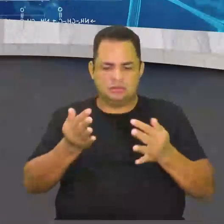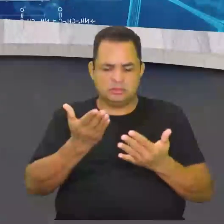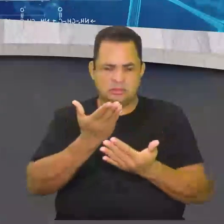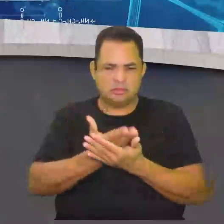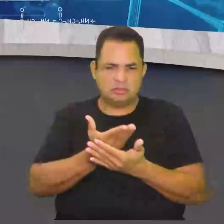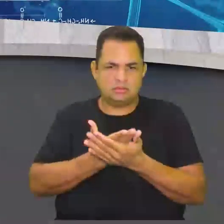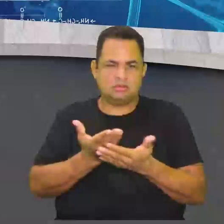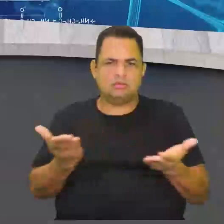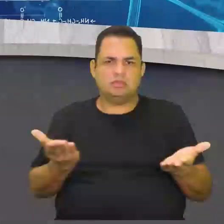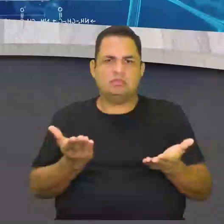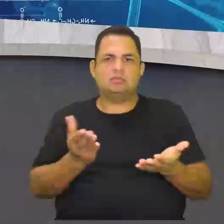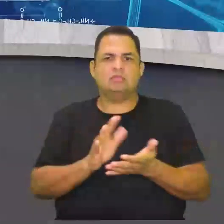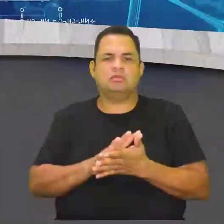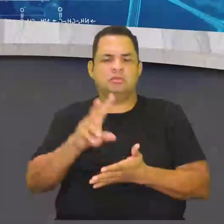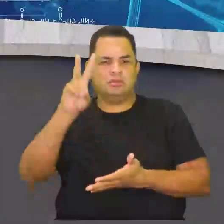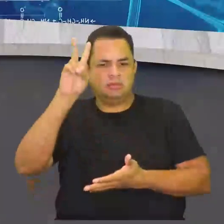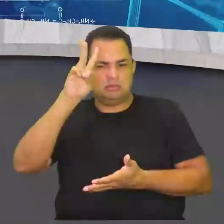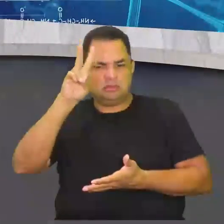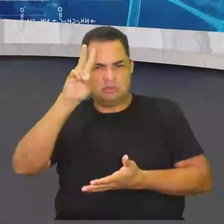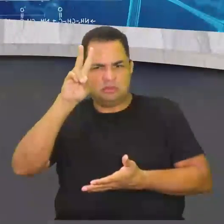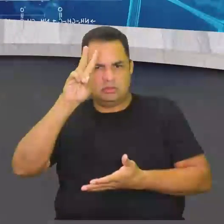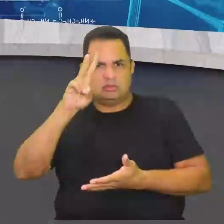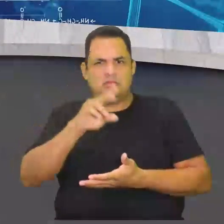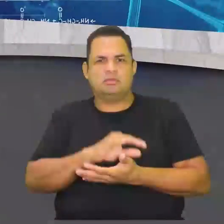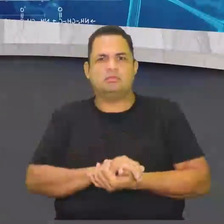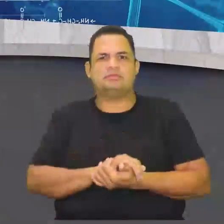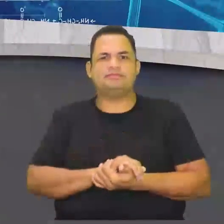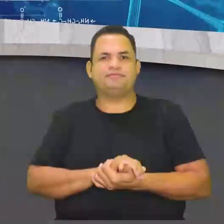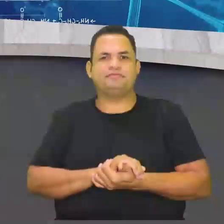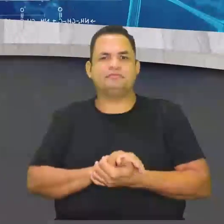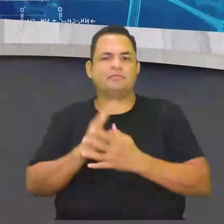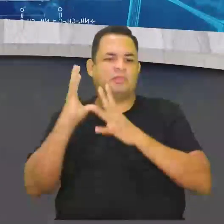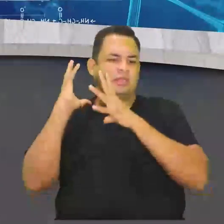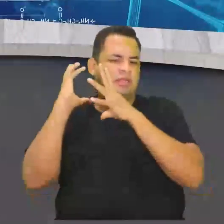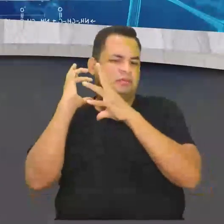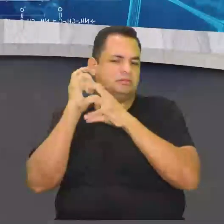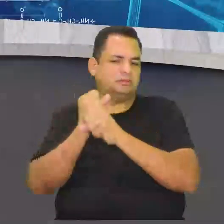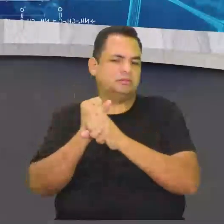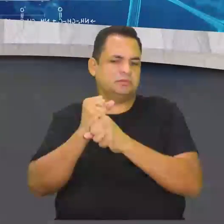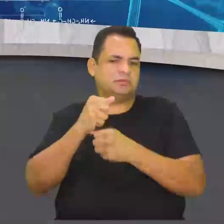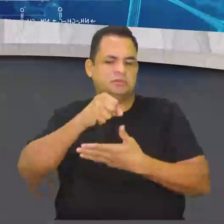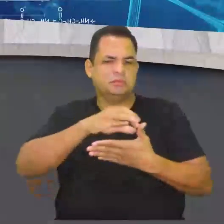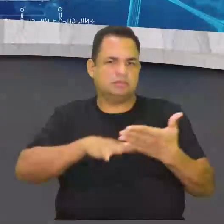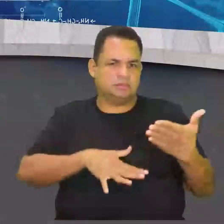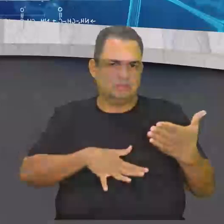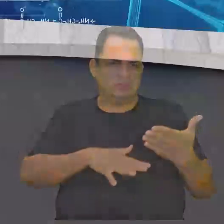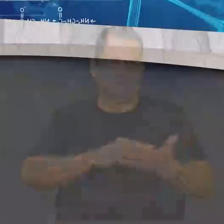nossa aula por aqui. Lembrando, revisão e atividade, vocês não vão escapar disso, tá, pessoal?